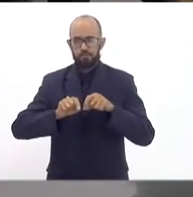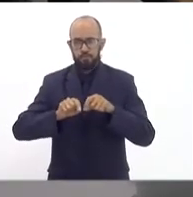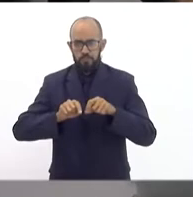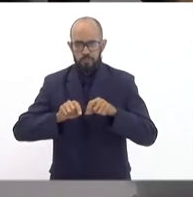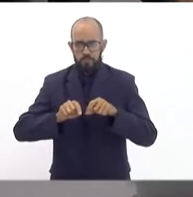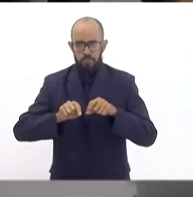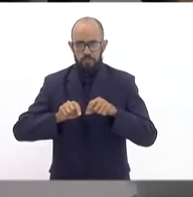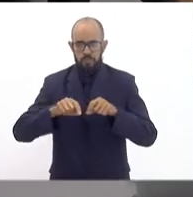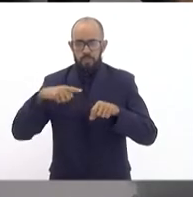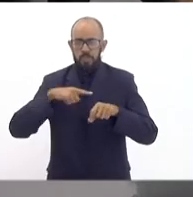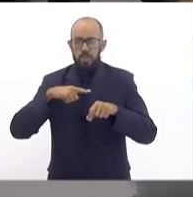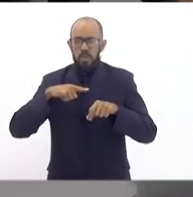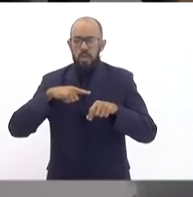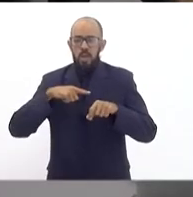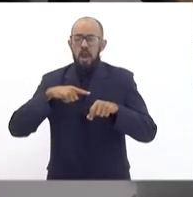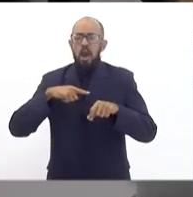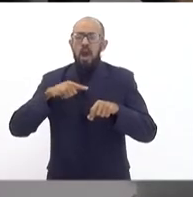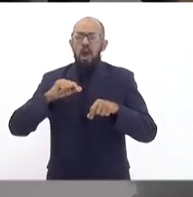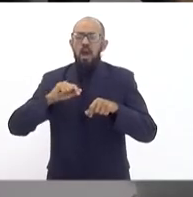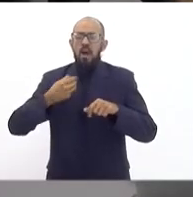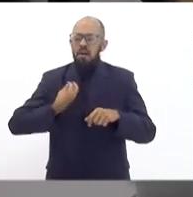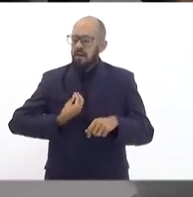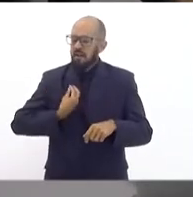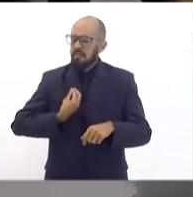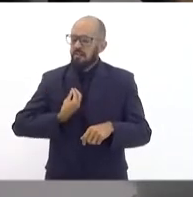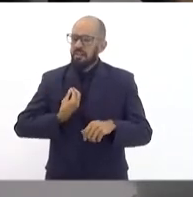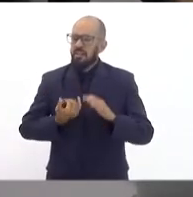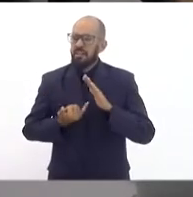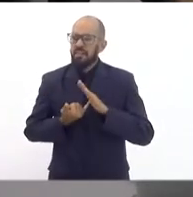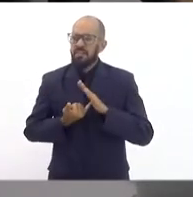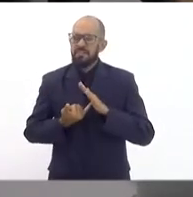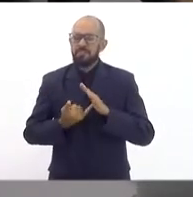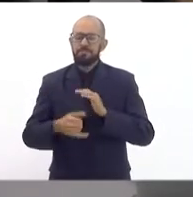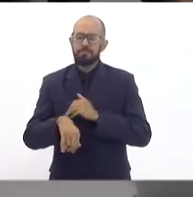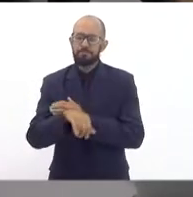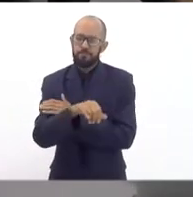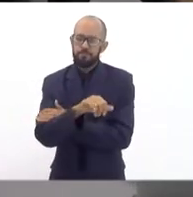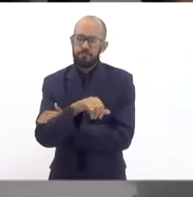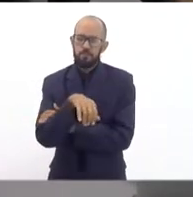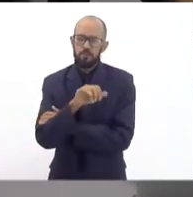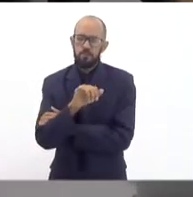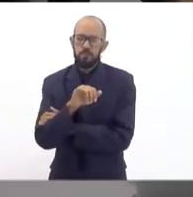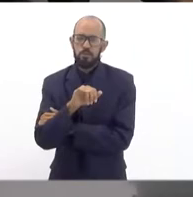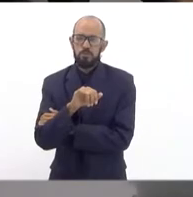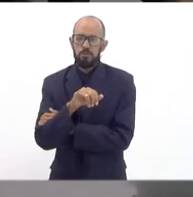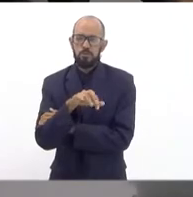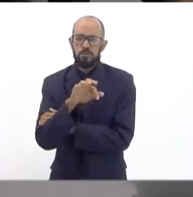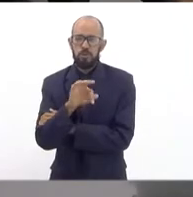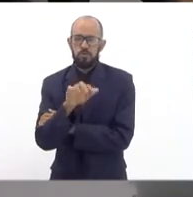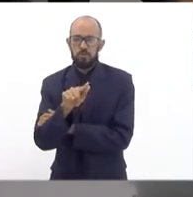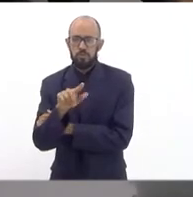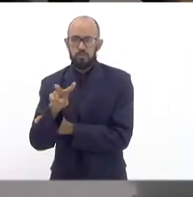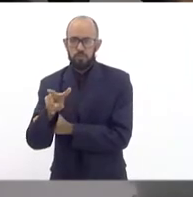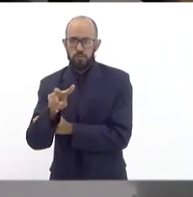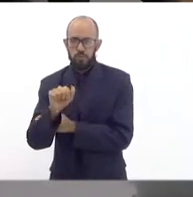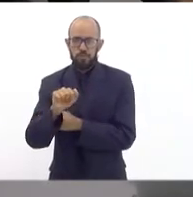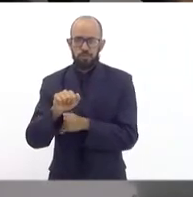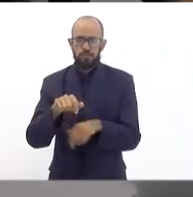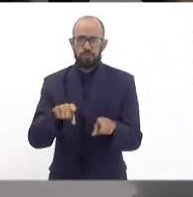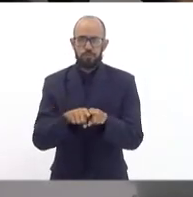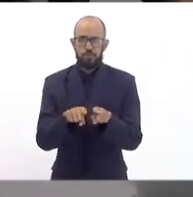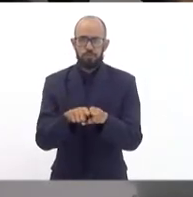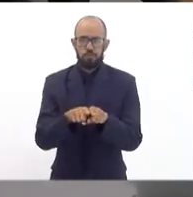teve participação de instituições como a Fundação Getúlio Vargas, uma das Big Four, uma empresa de